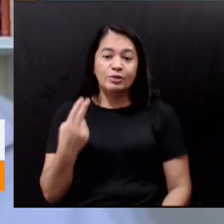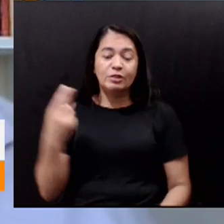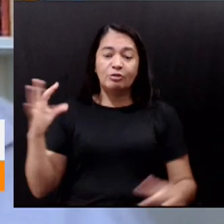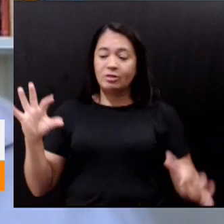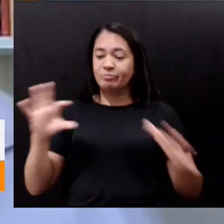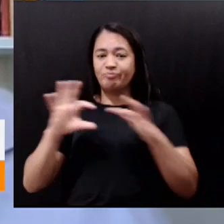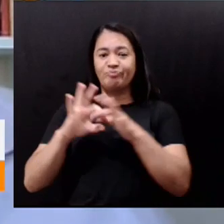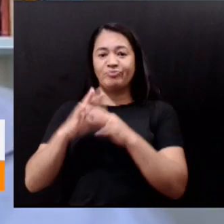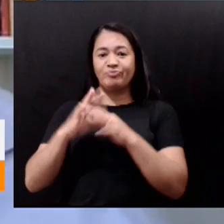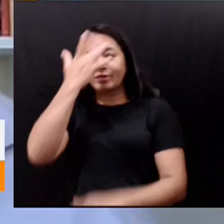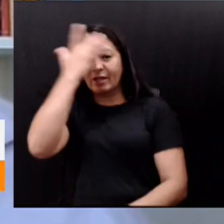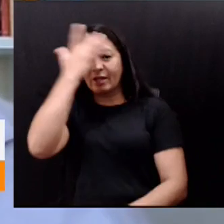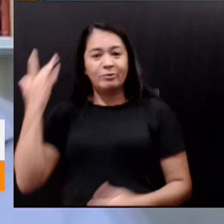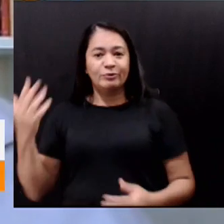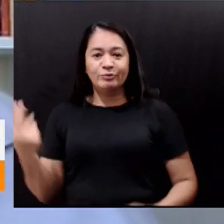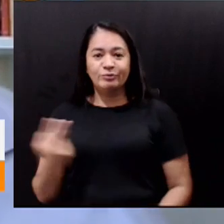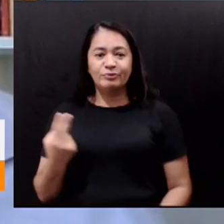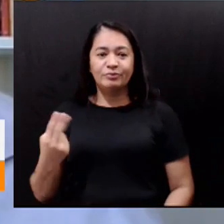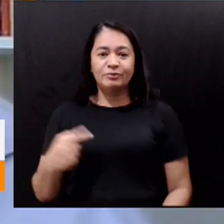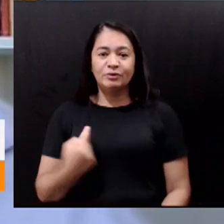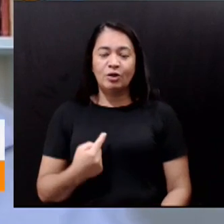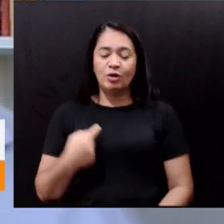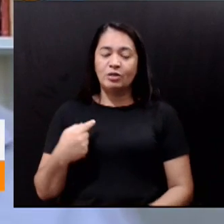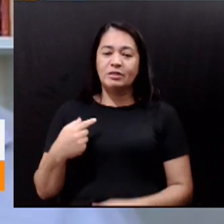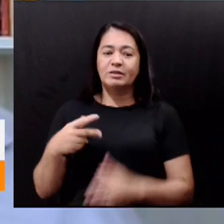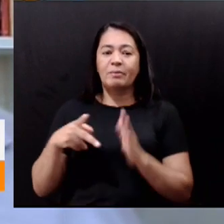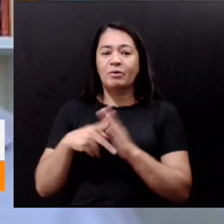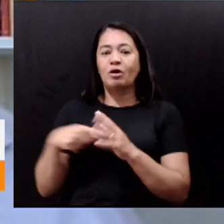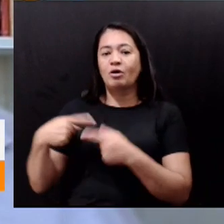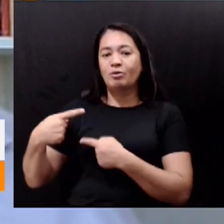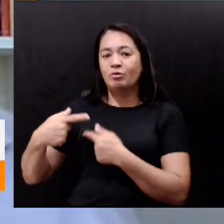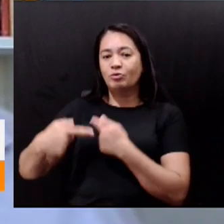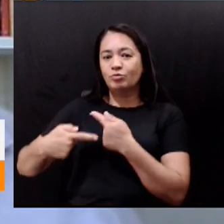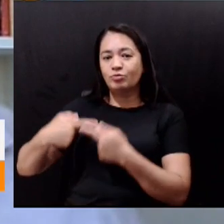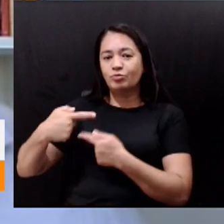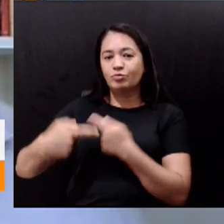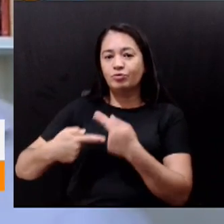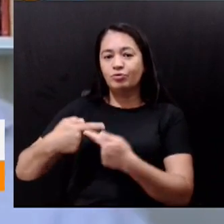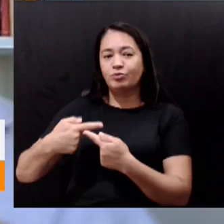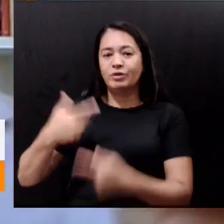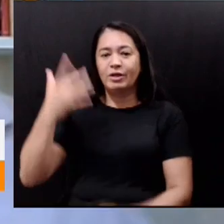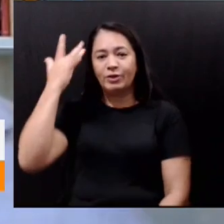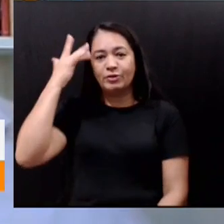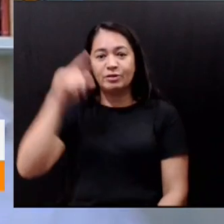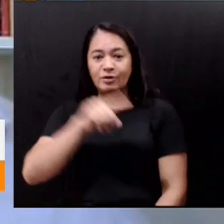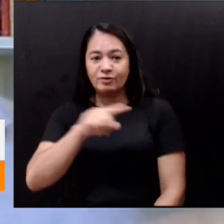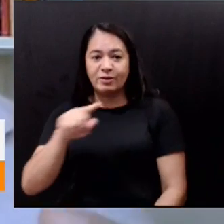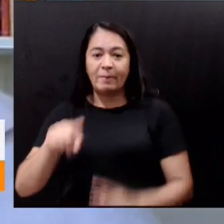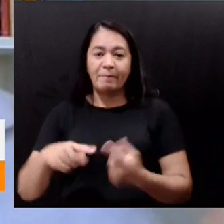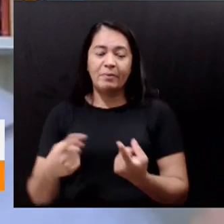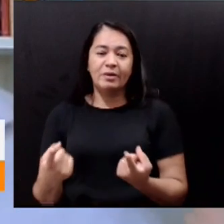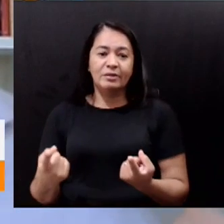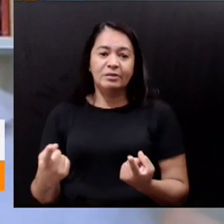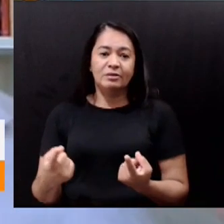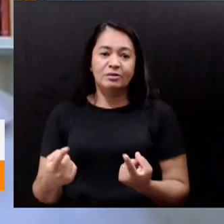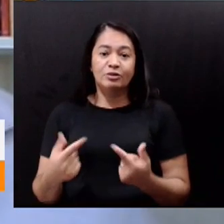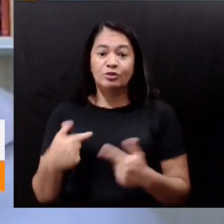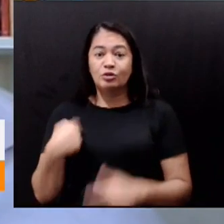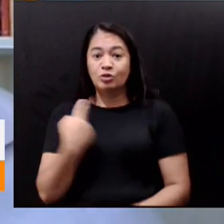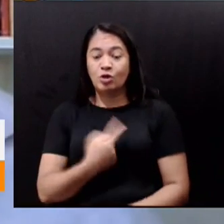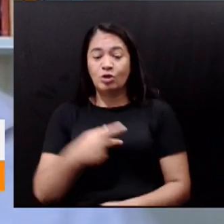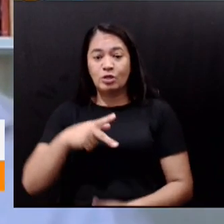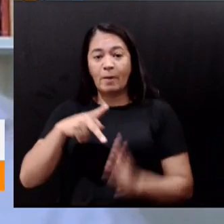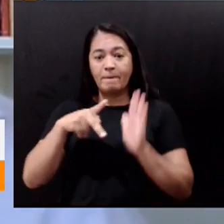gente vem, talvez, de uma geração, não sei vocês, eu sou um pouco mais velho, mas enfim. Mas a gente vem de uma geração onde as